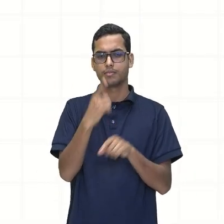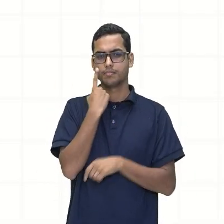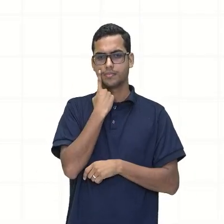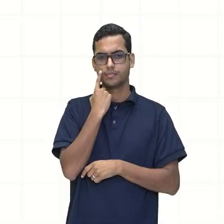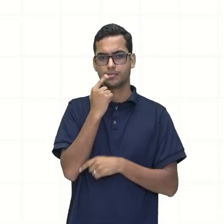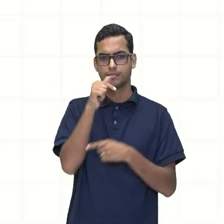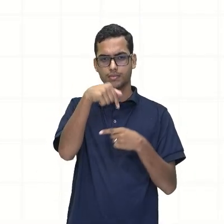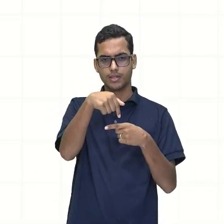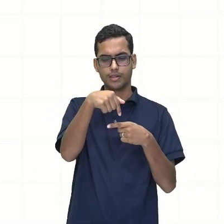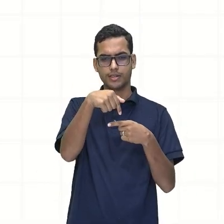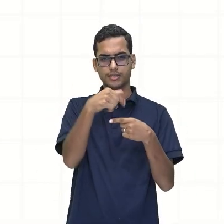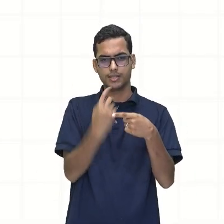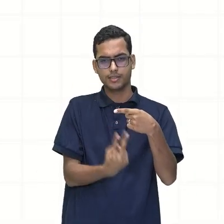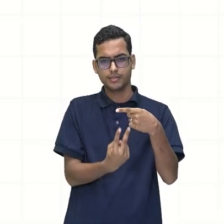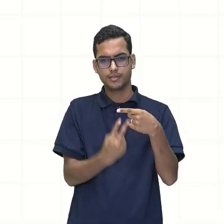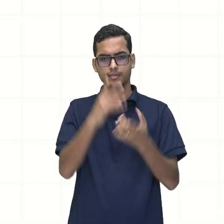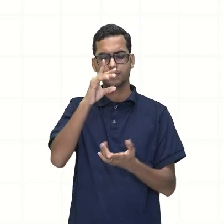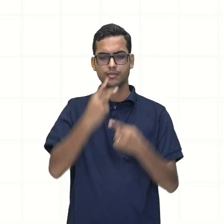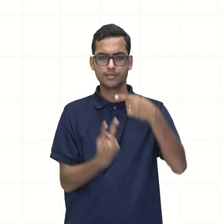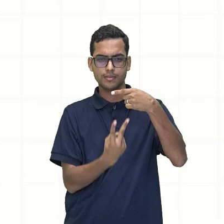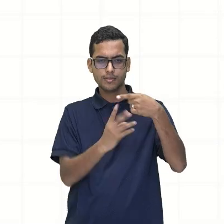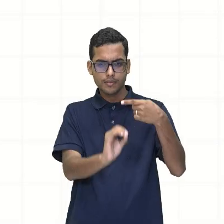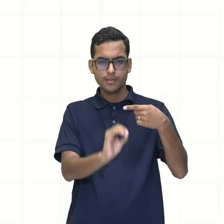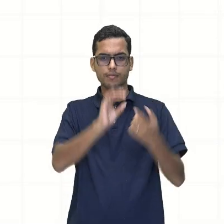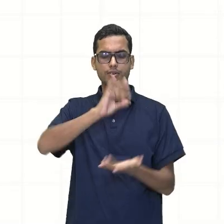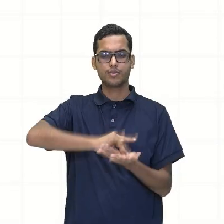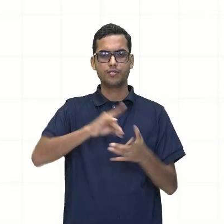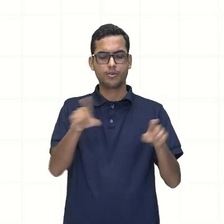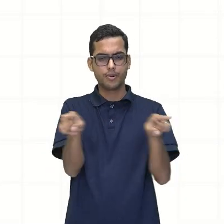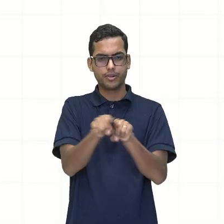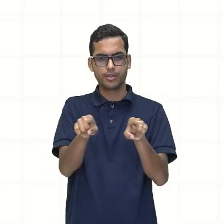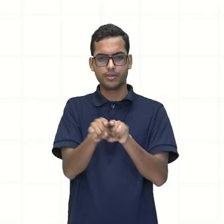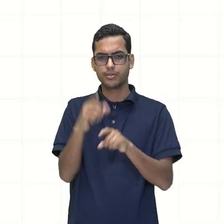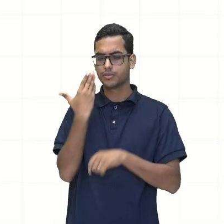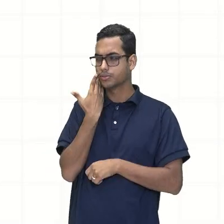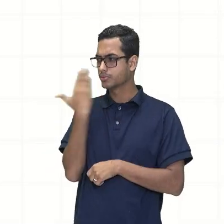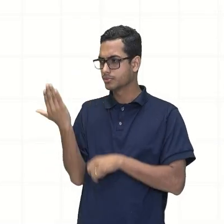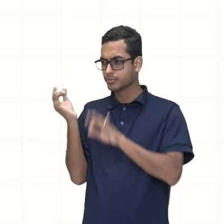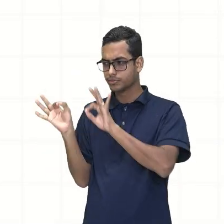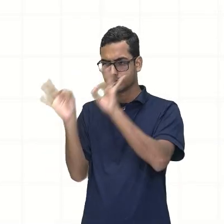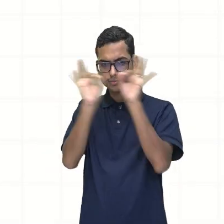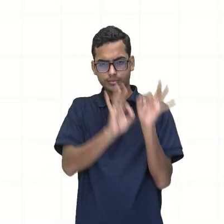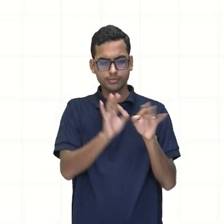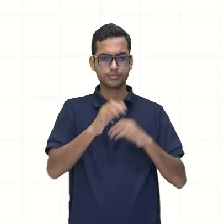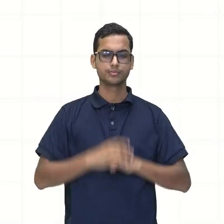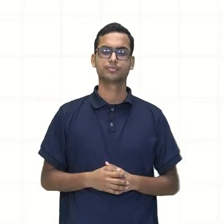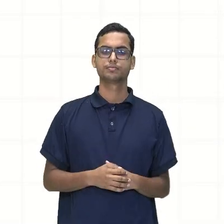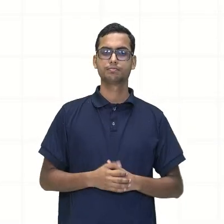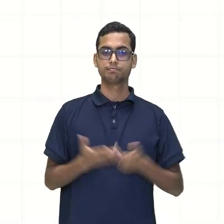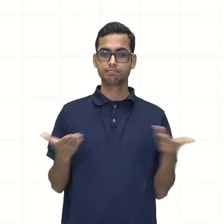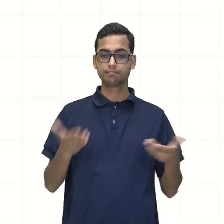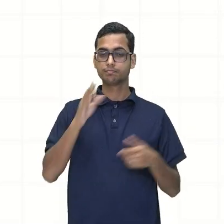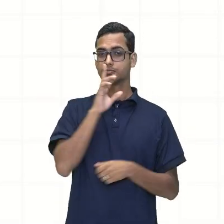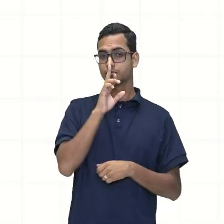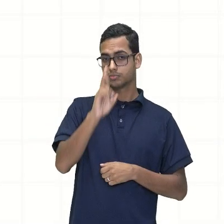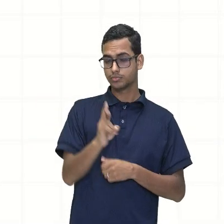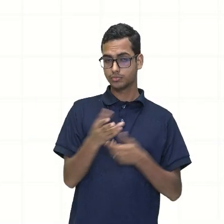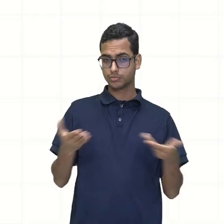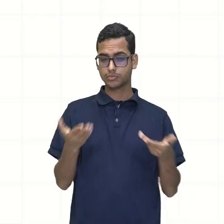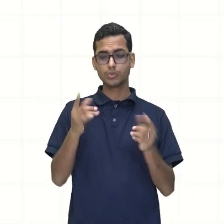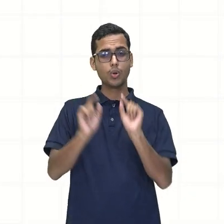7 sobre 20. Olha só que legal e que fácil, né? Então, a gente vai resolver a partir de agora todas